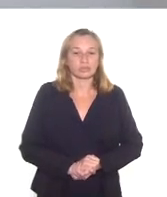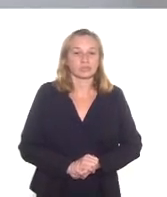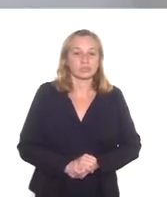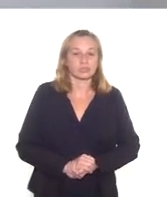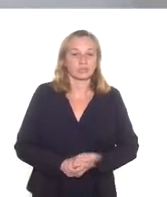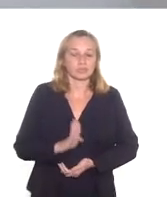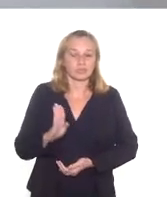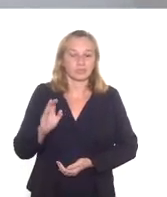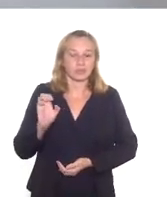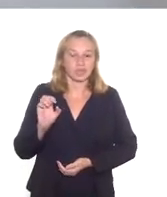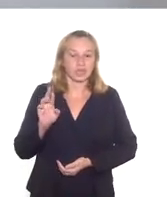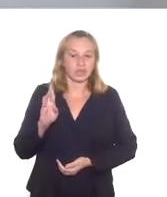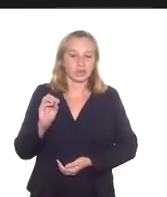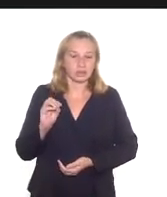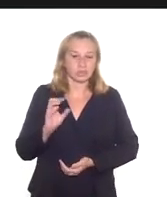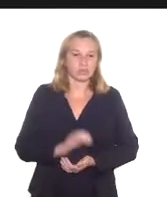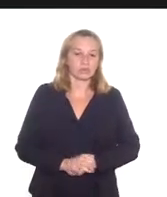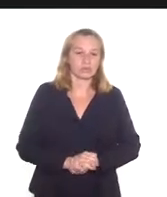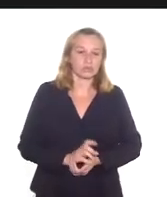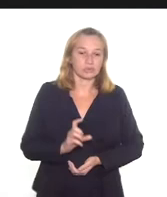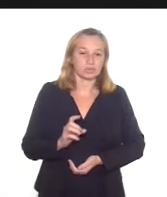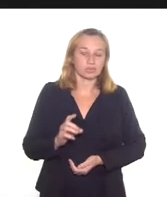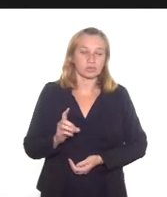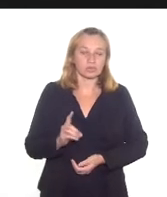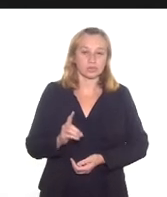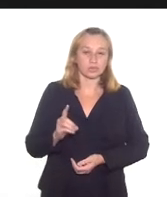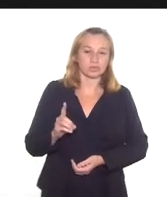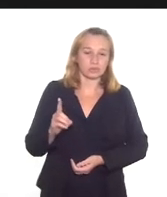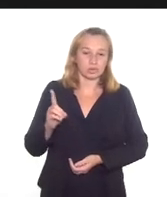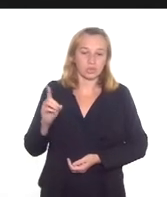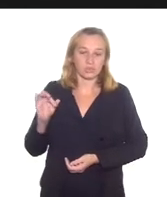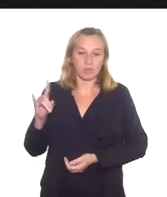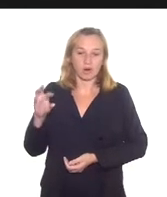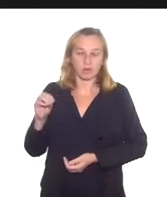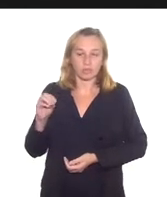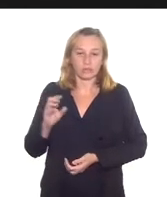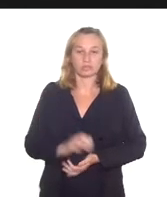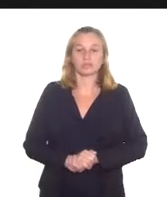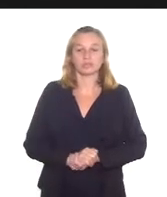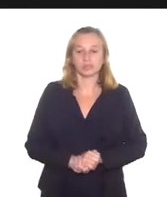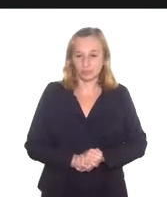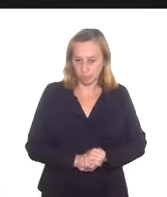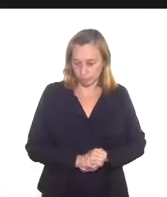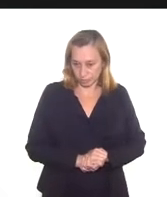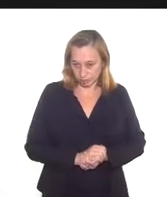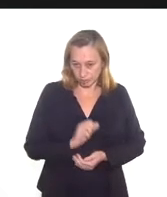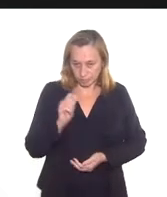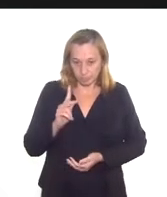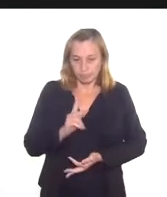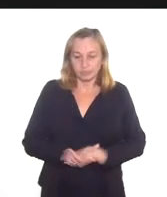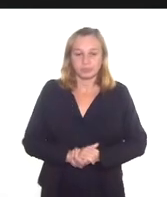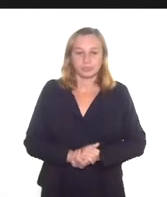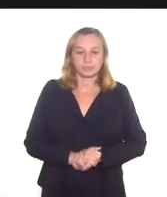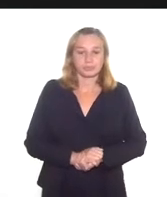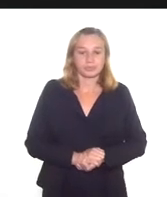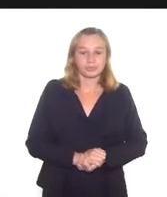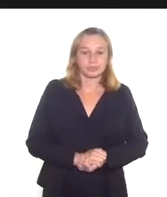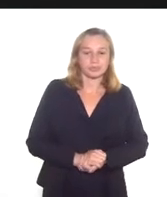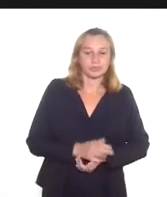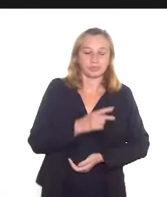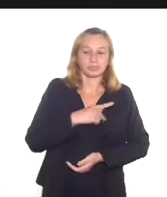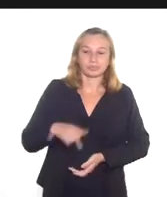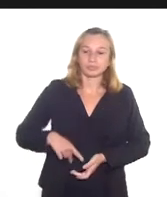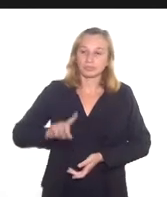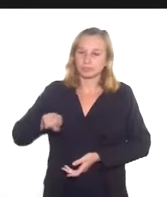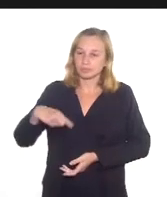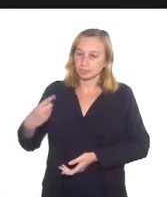Bernard. Doutor Deodalto, presidente. Deodalto. Ok. Presidente, depois, se o senhor puder,